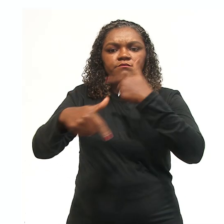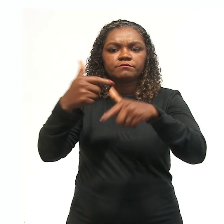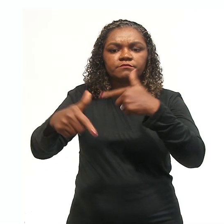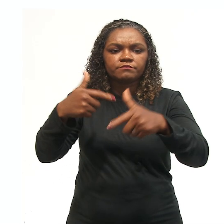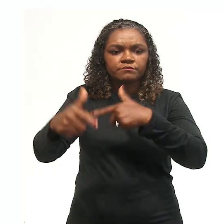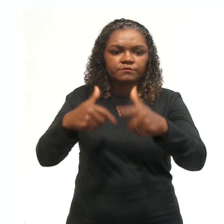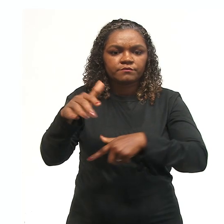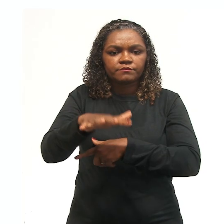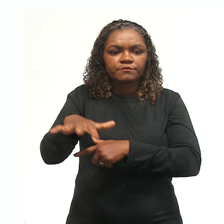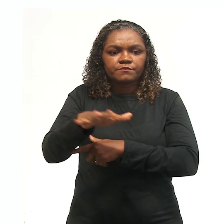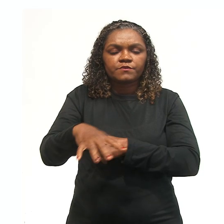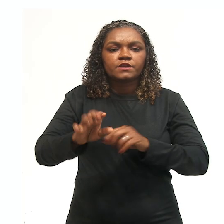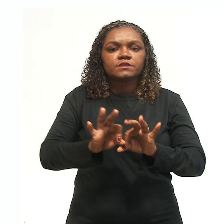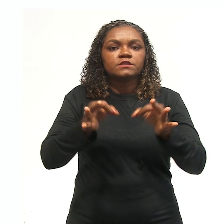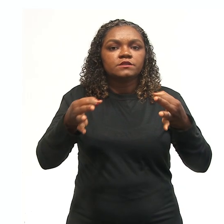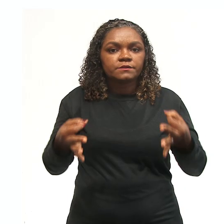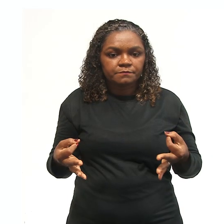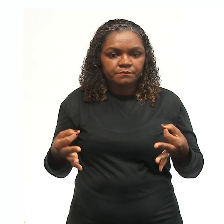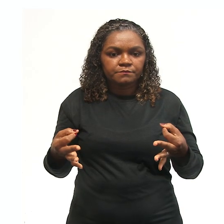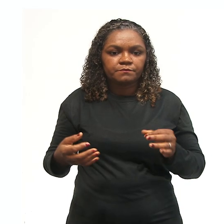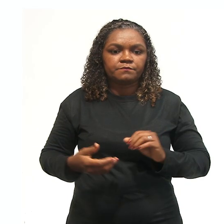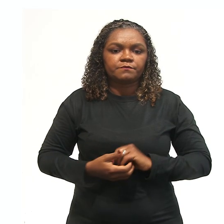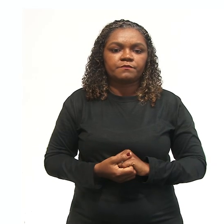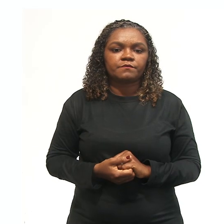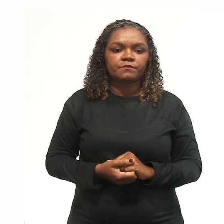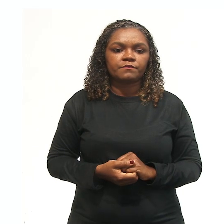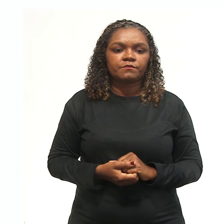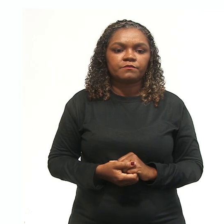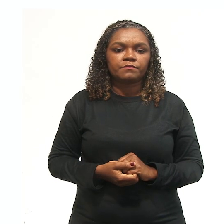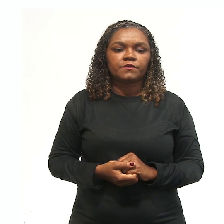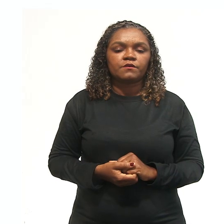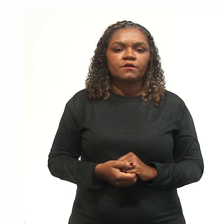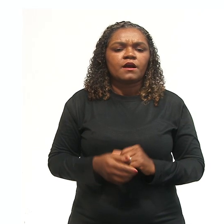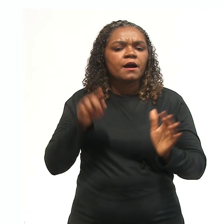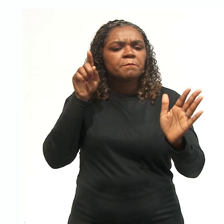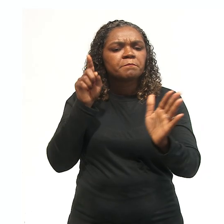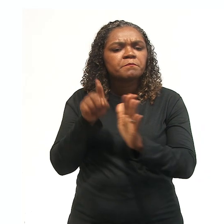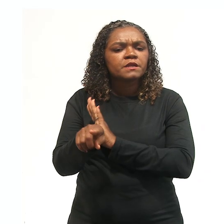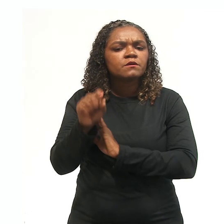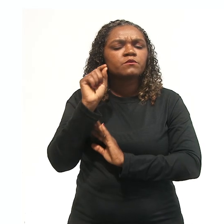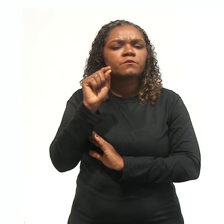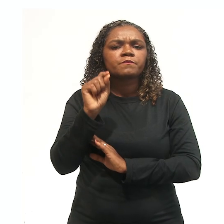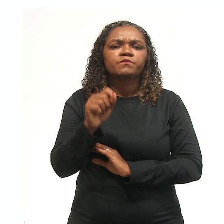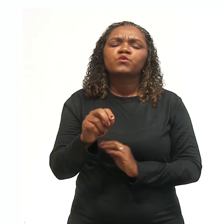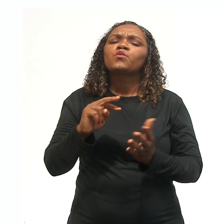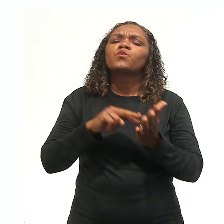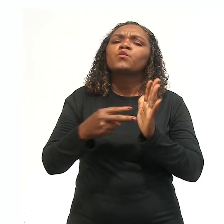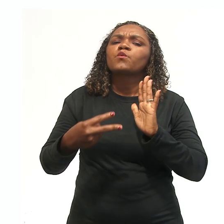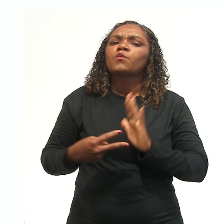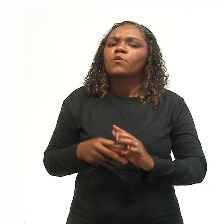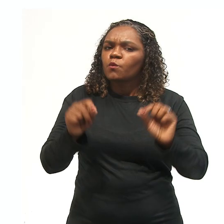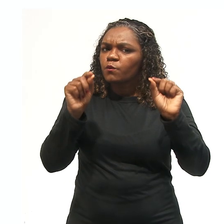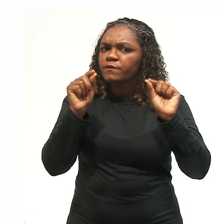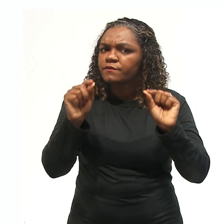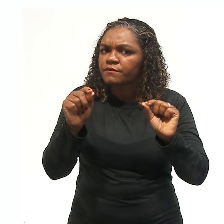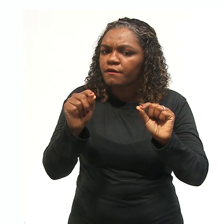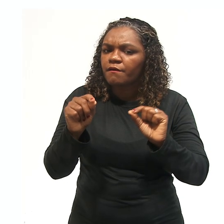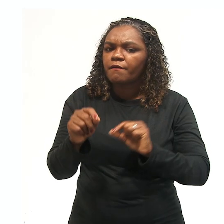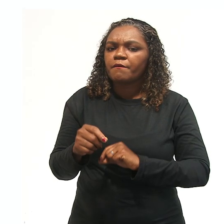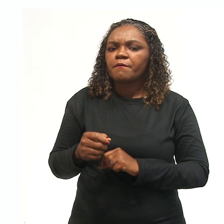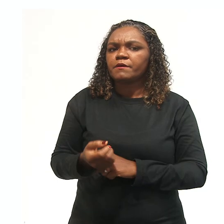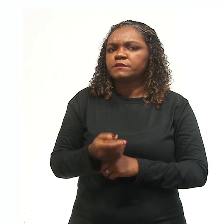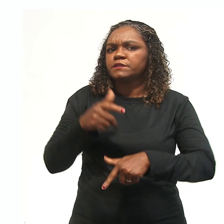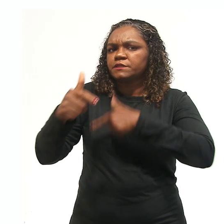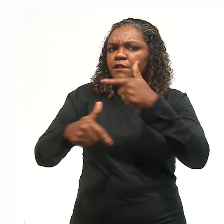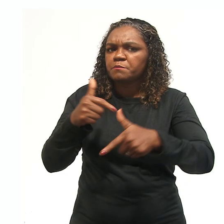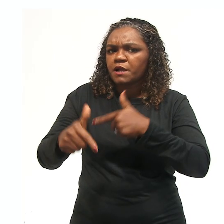são considerados comuns. A primeira pergunta, então, que nós faríamos é: o que seria, então, esses bens e